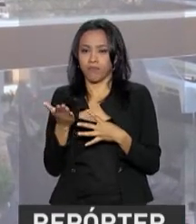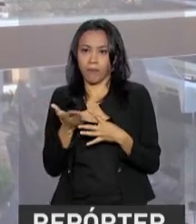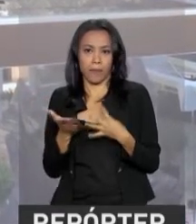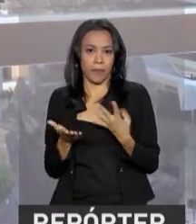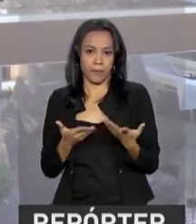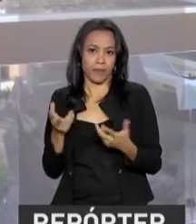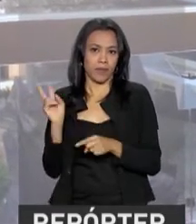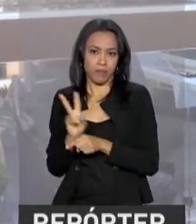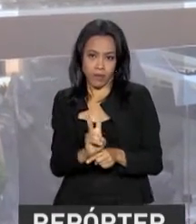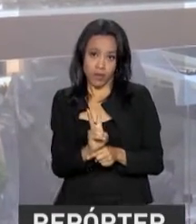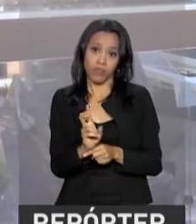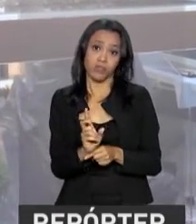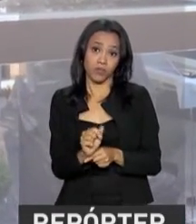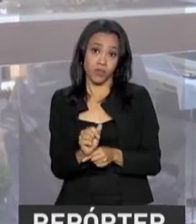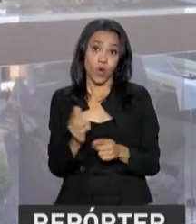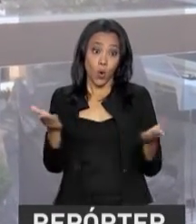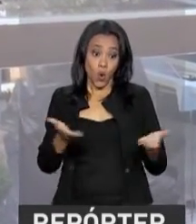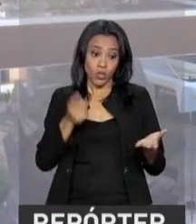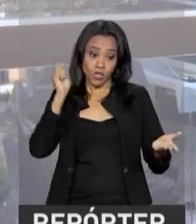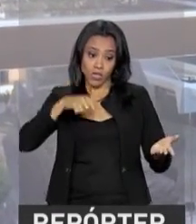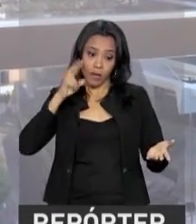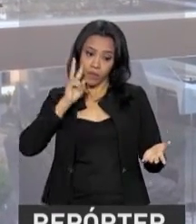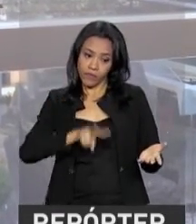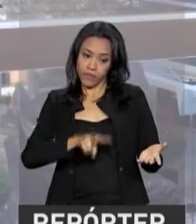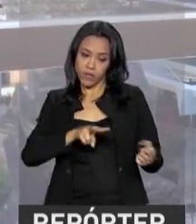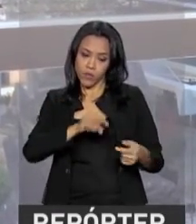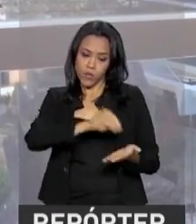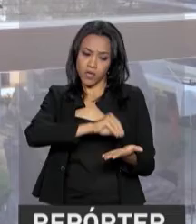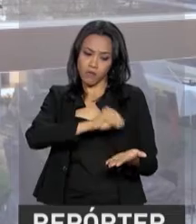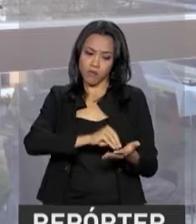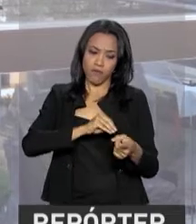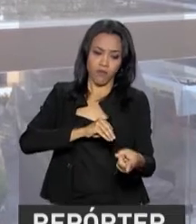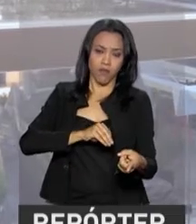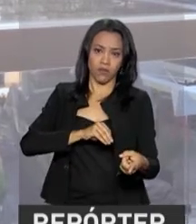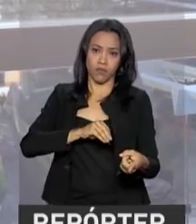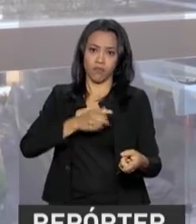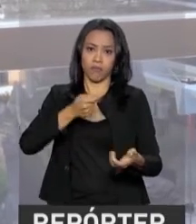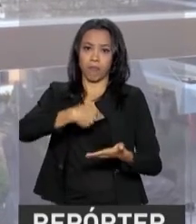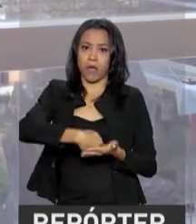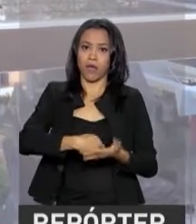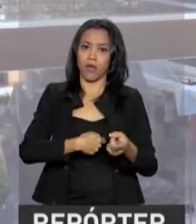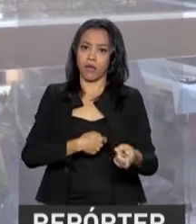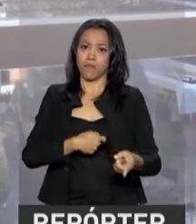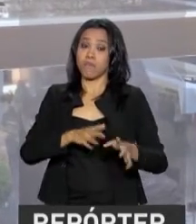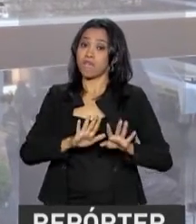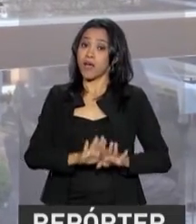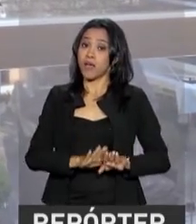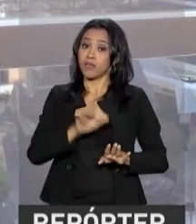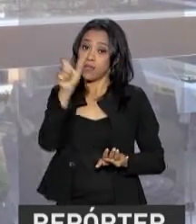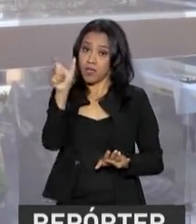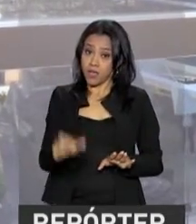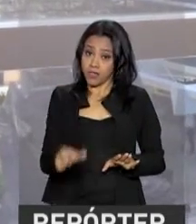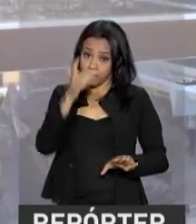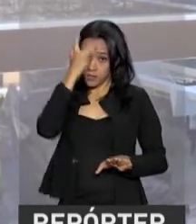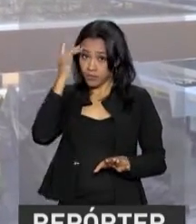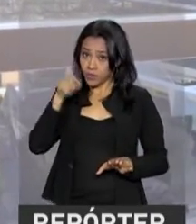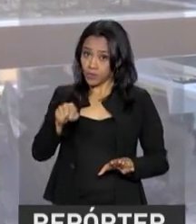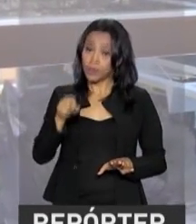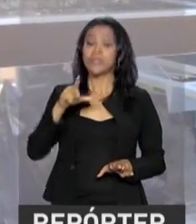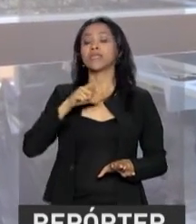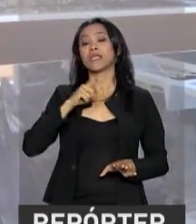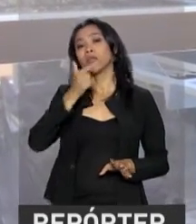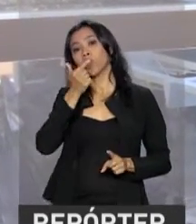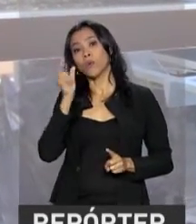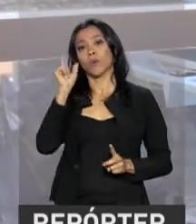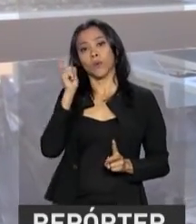as empresas conseguem enxergar os dedos consegue enxergar essa parcela que ele está inadimplente no entanto esse consumidor ele tem uma série de